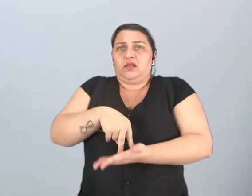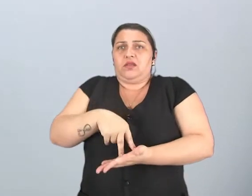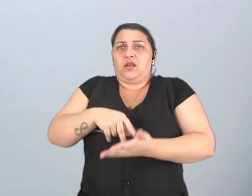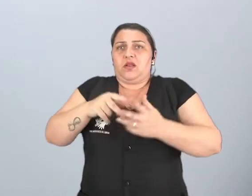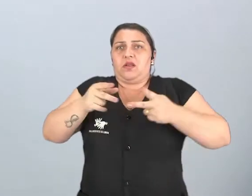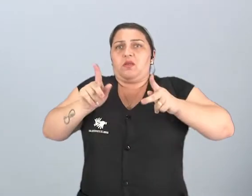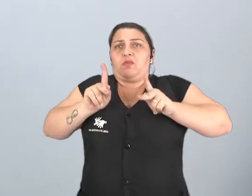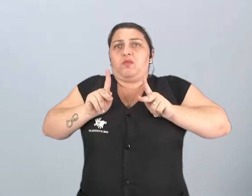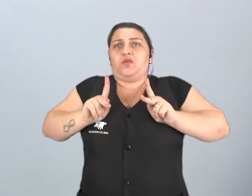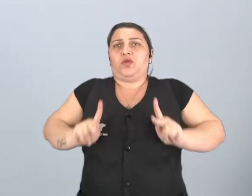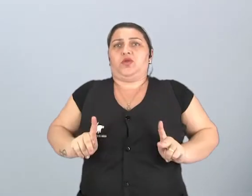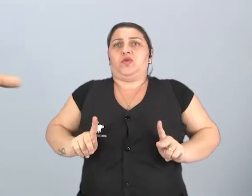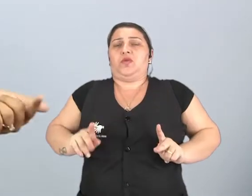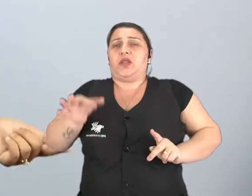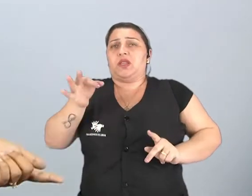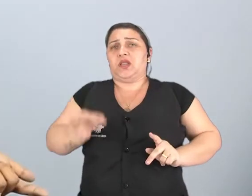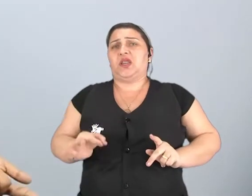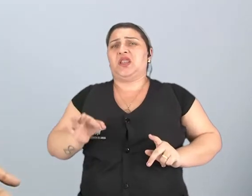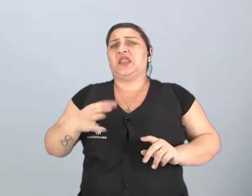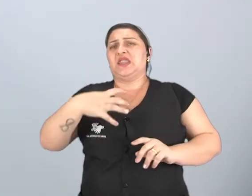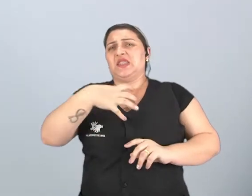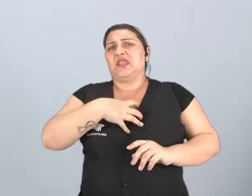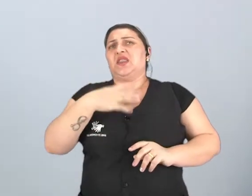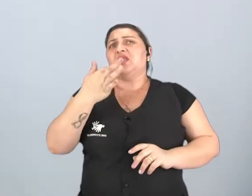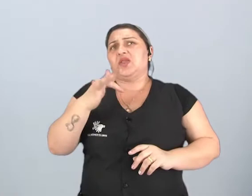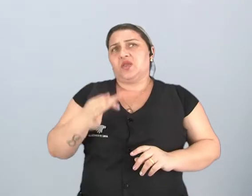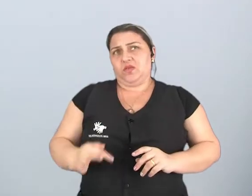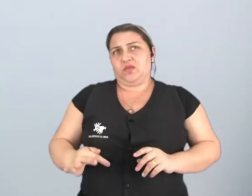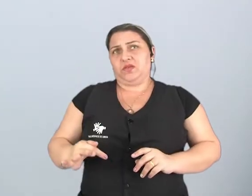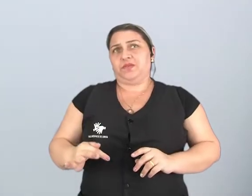não consegue, porque a gente sente muitas dores, né?